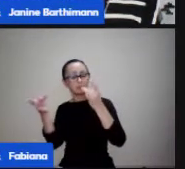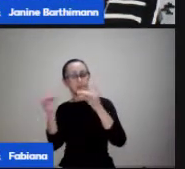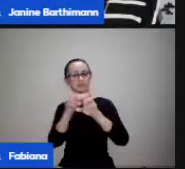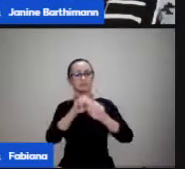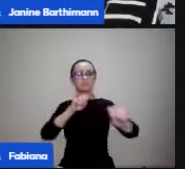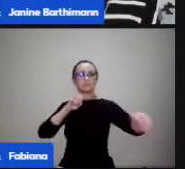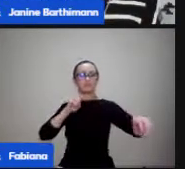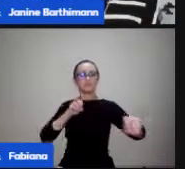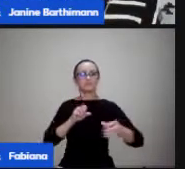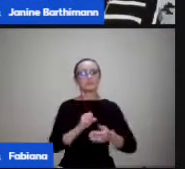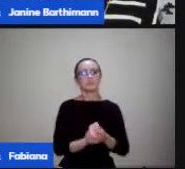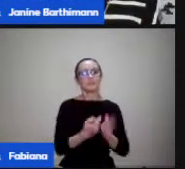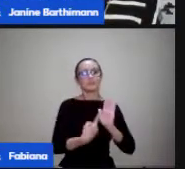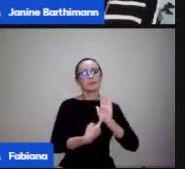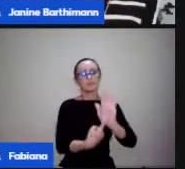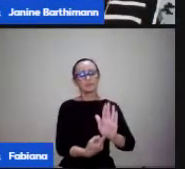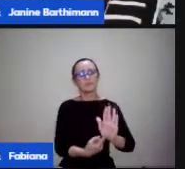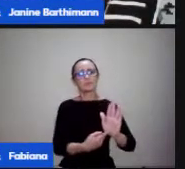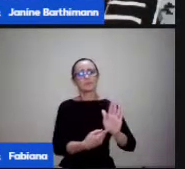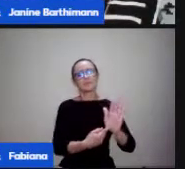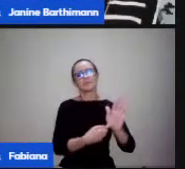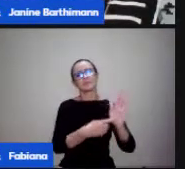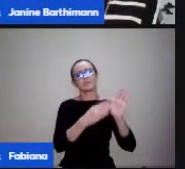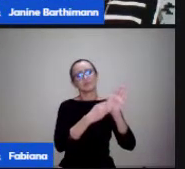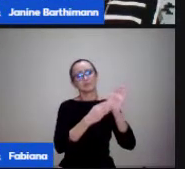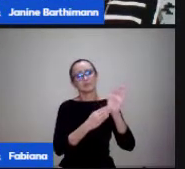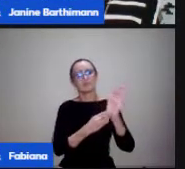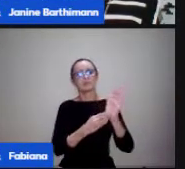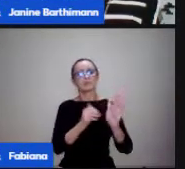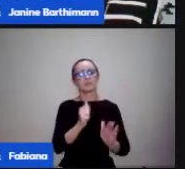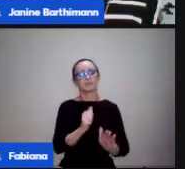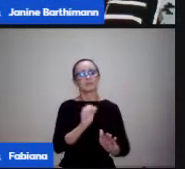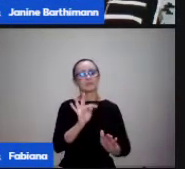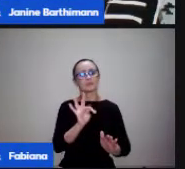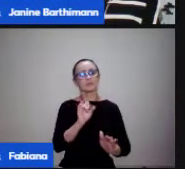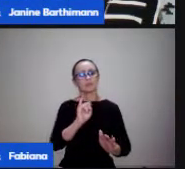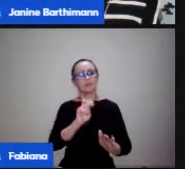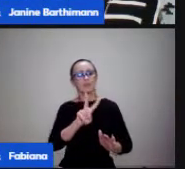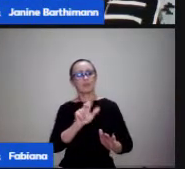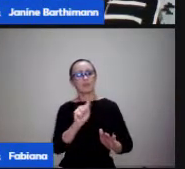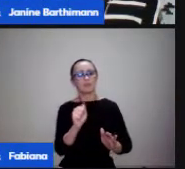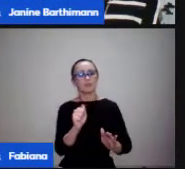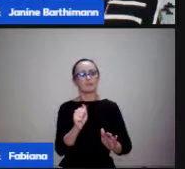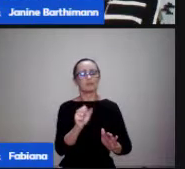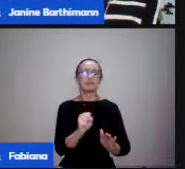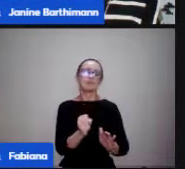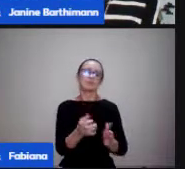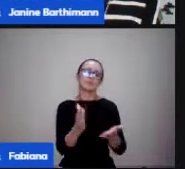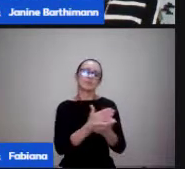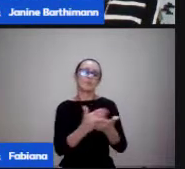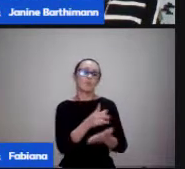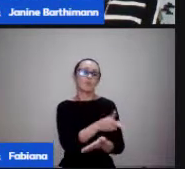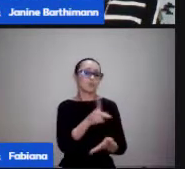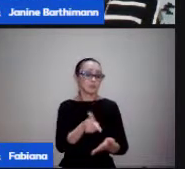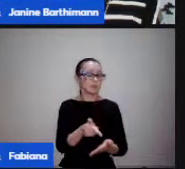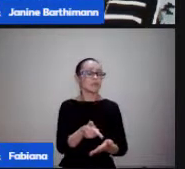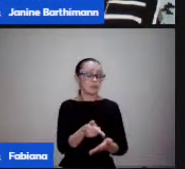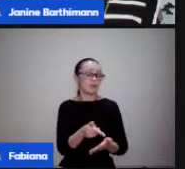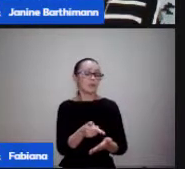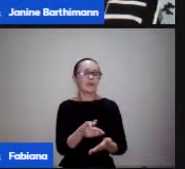questões das metodologias ativas que alguns professores já trabalhavam, muitos até trabalhavam,